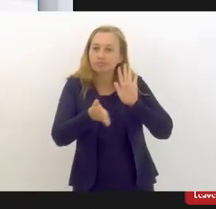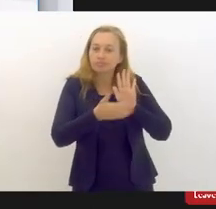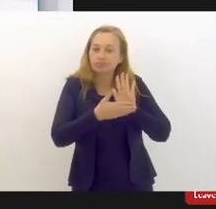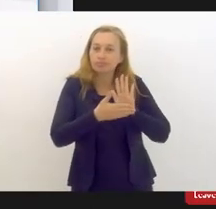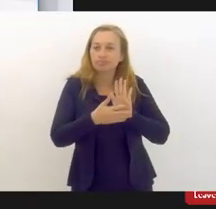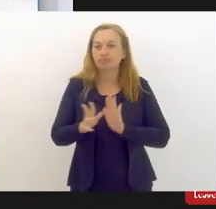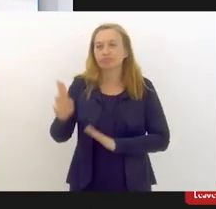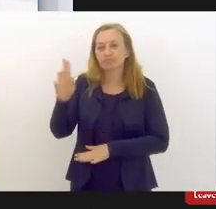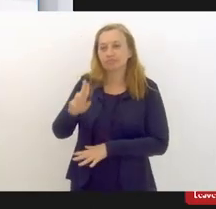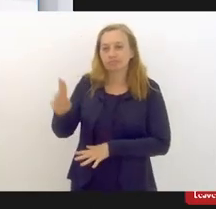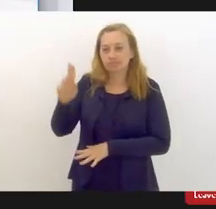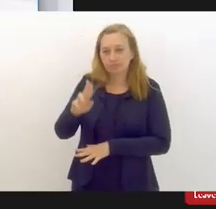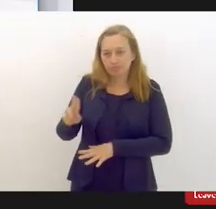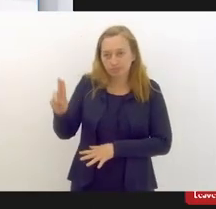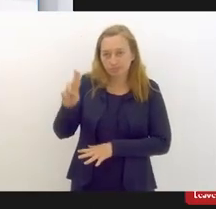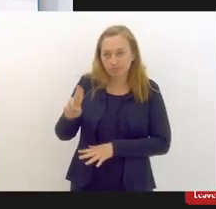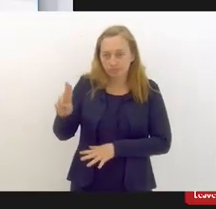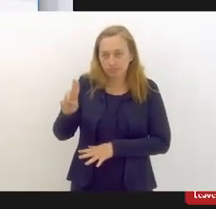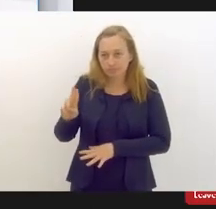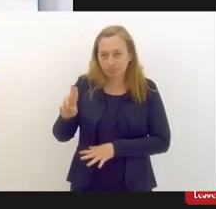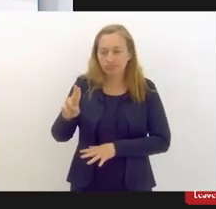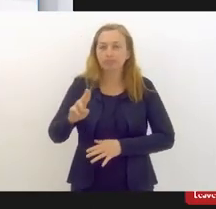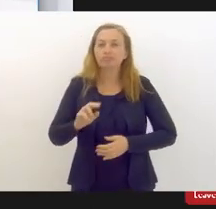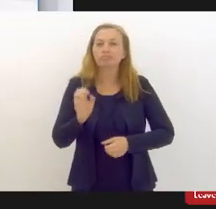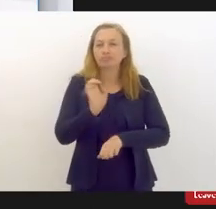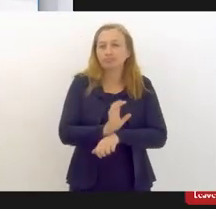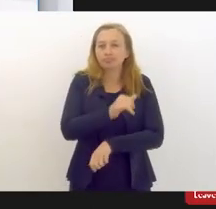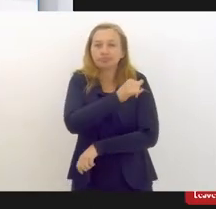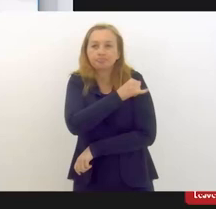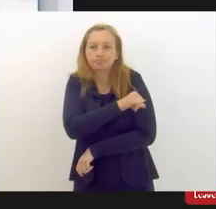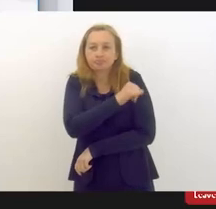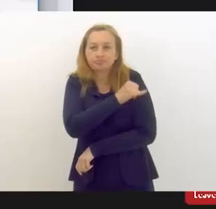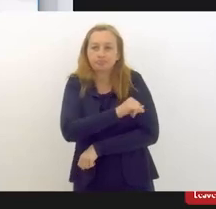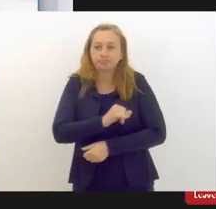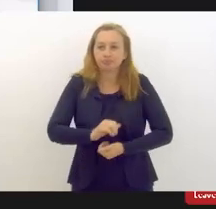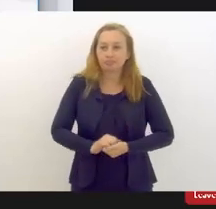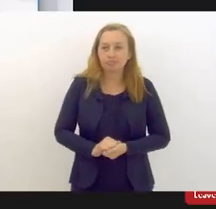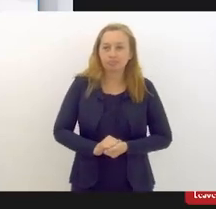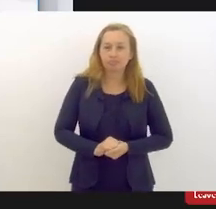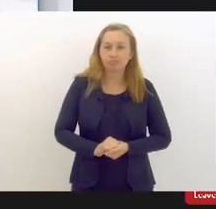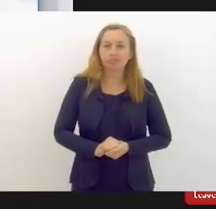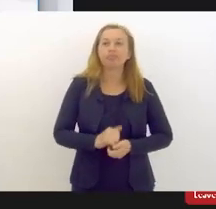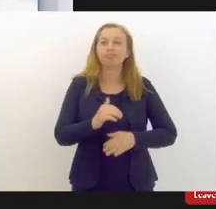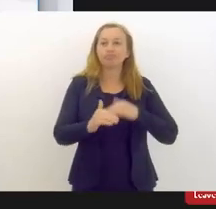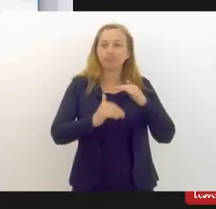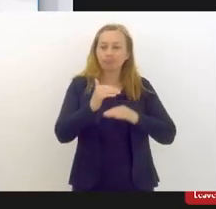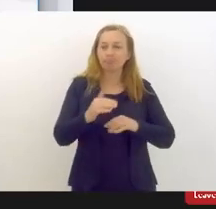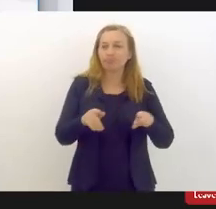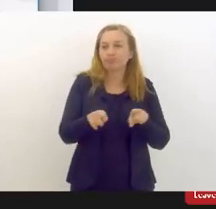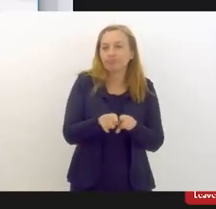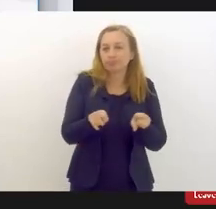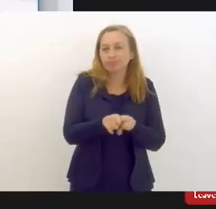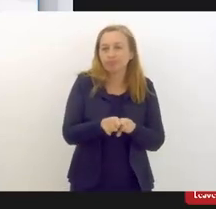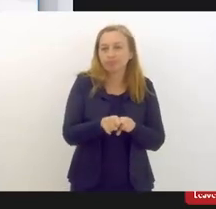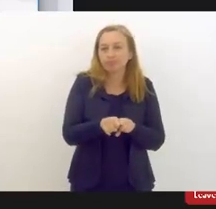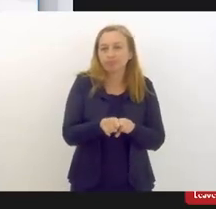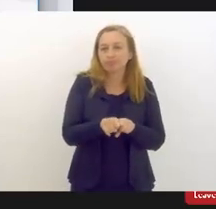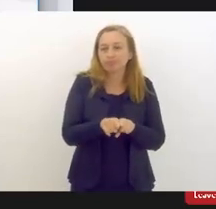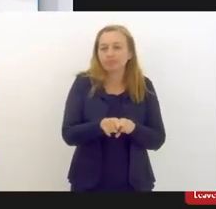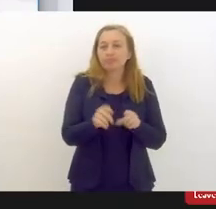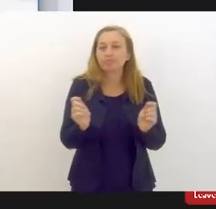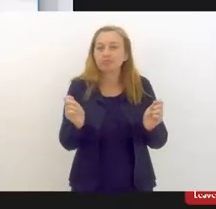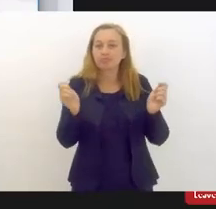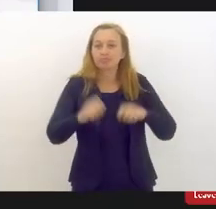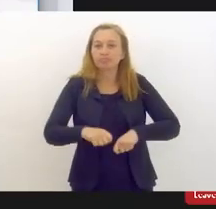Universeduc com o lançamento da Universidade Corporativa do Estado do Rio de Janeiro, se envolvendo também com a possibilidade